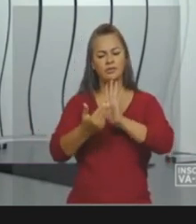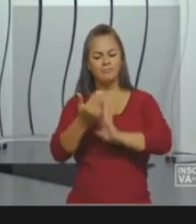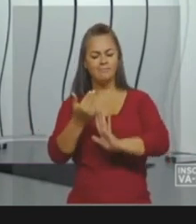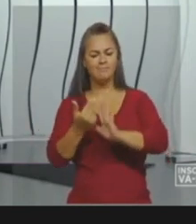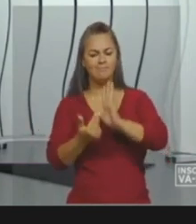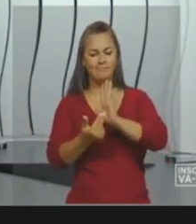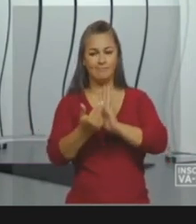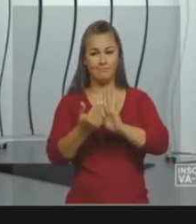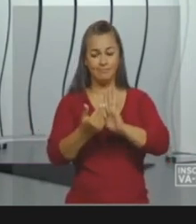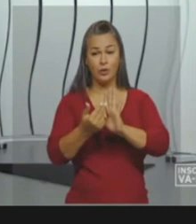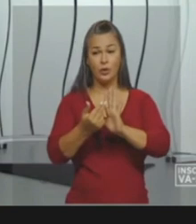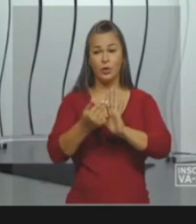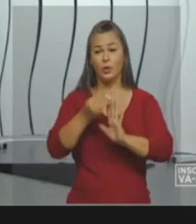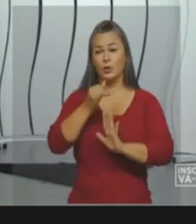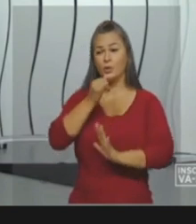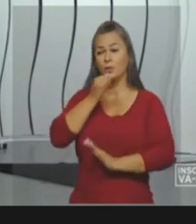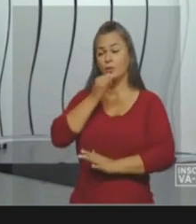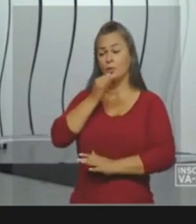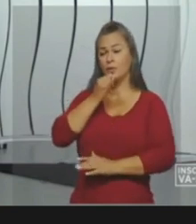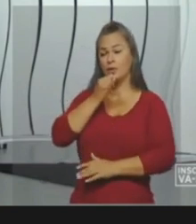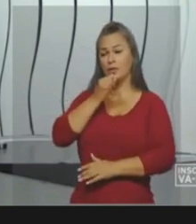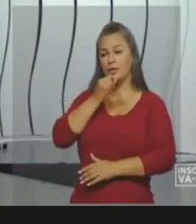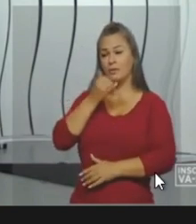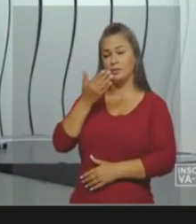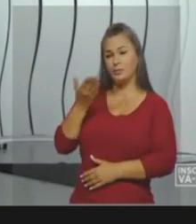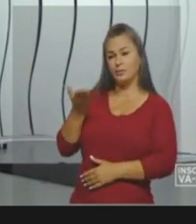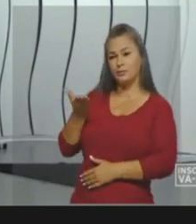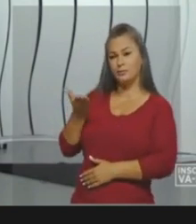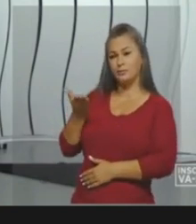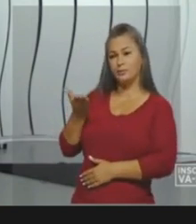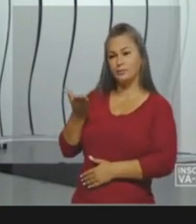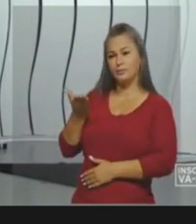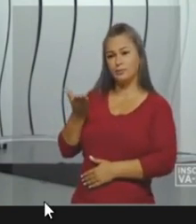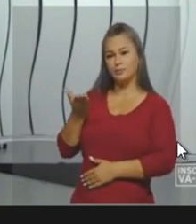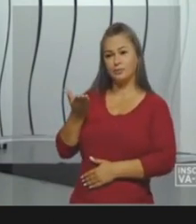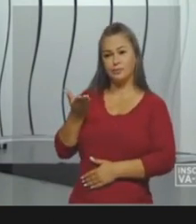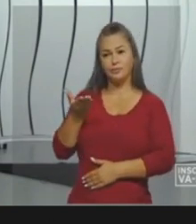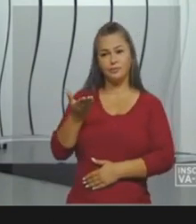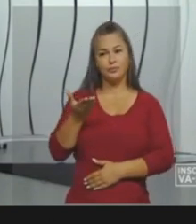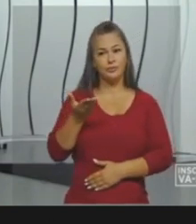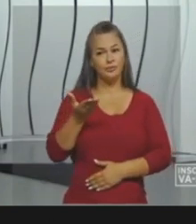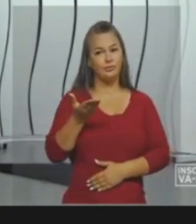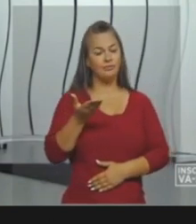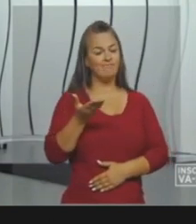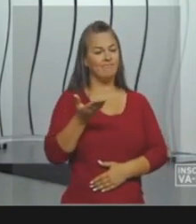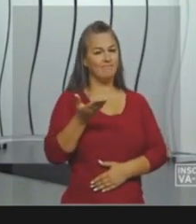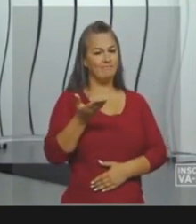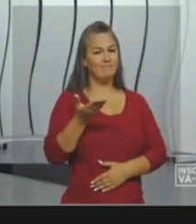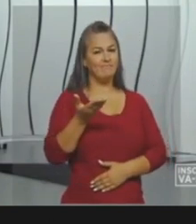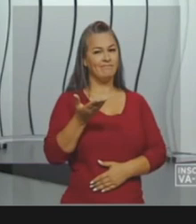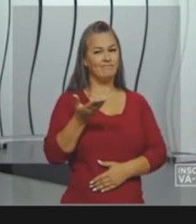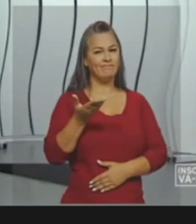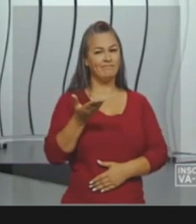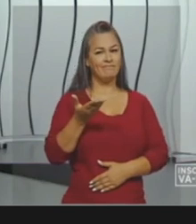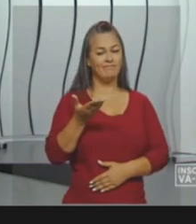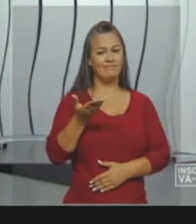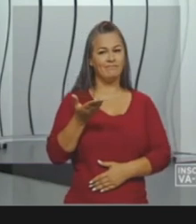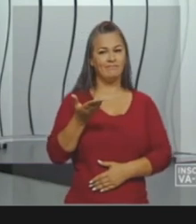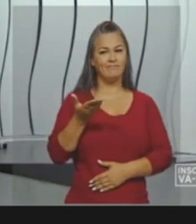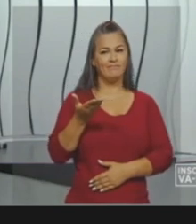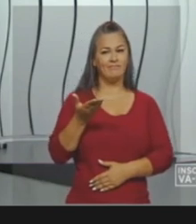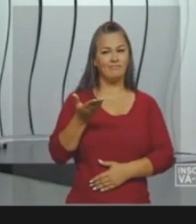genética, para a gente falar do tipo sanguíneo? A gente representa esses genes pela letra I aqui, ó. Então a letra I